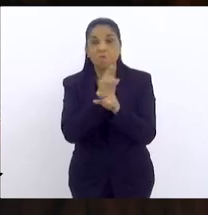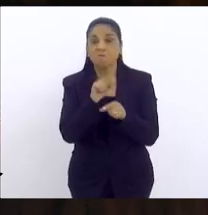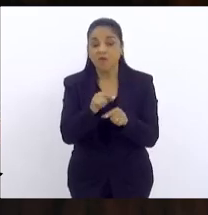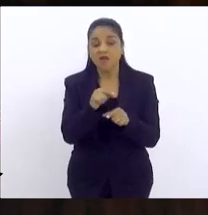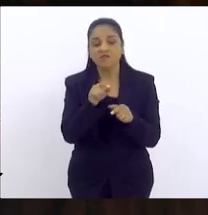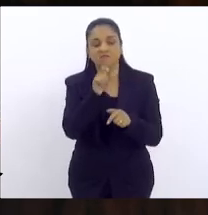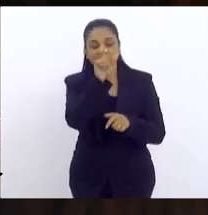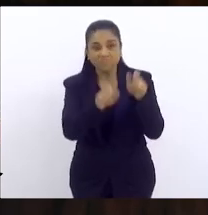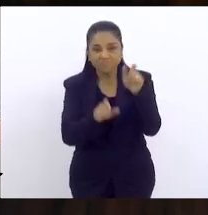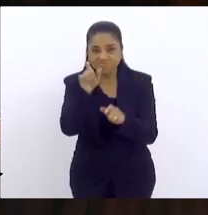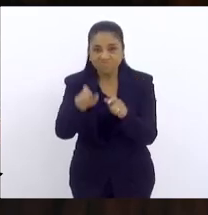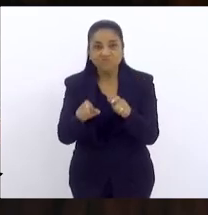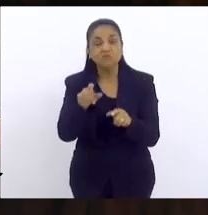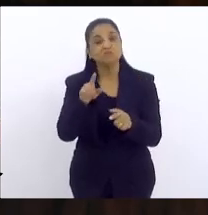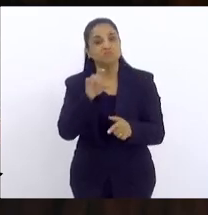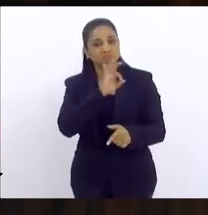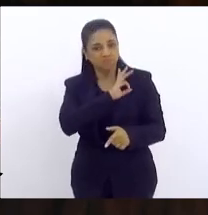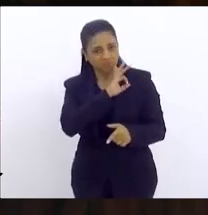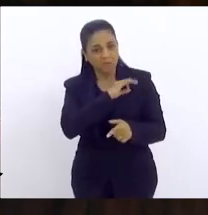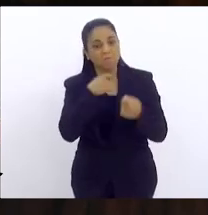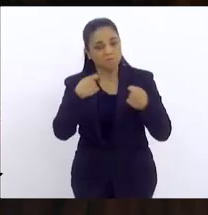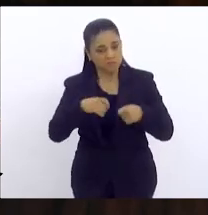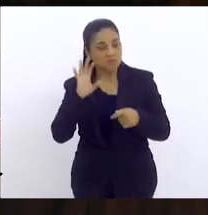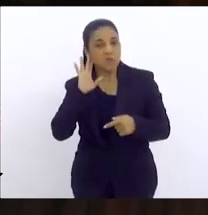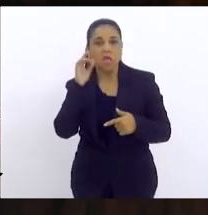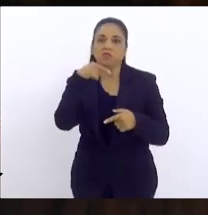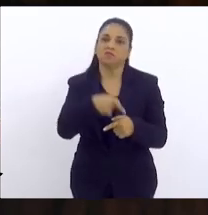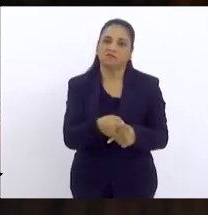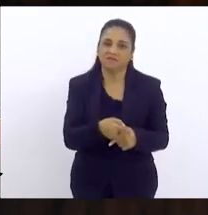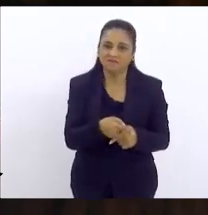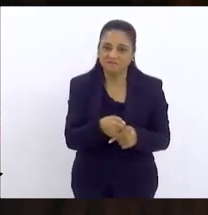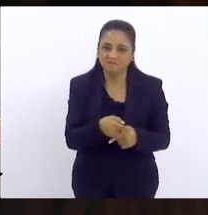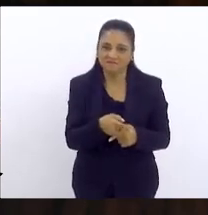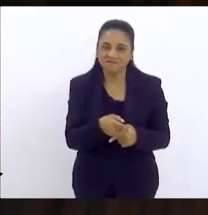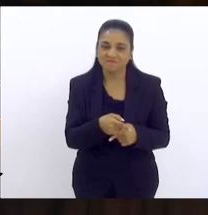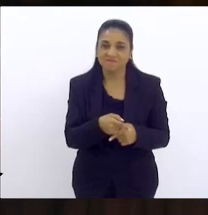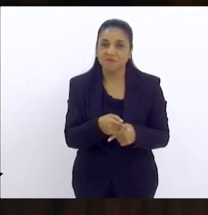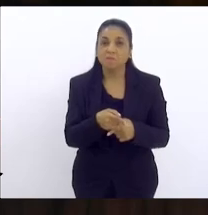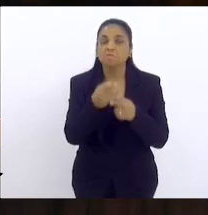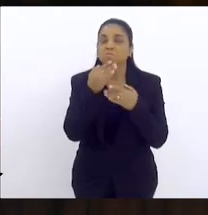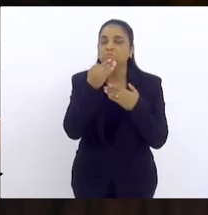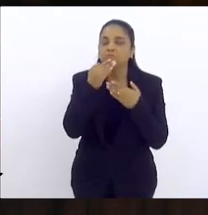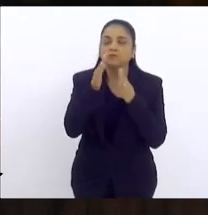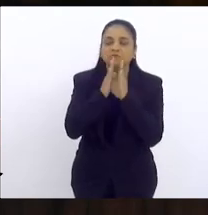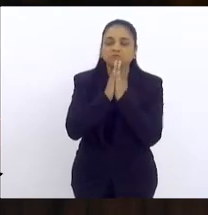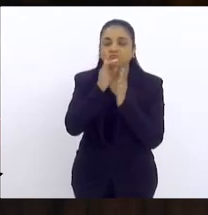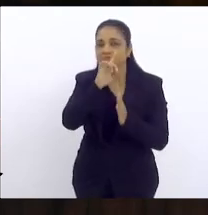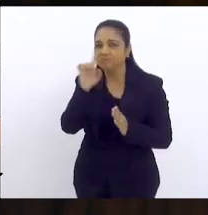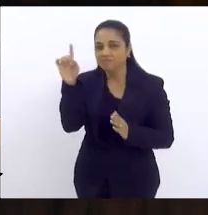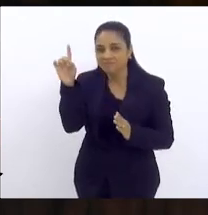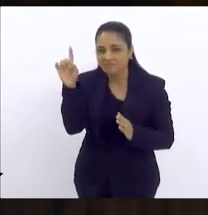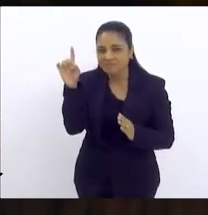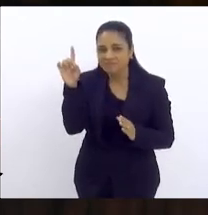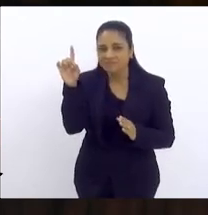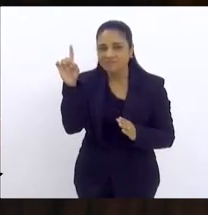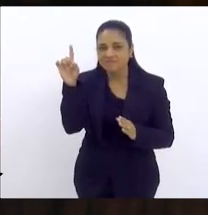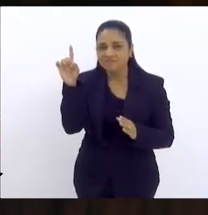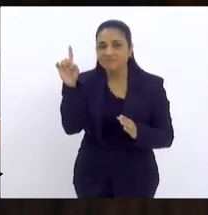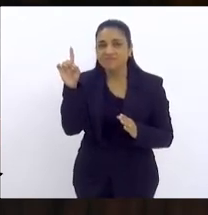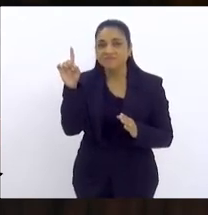policiais precisam ir lá resolver e rezando a Deus para que nada